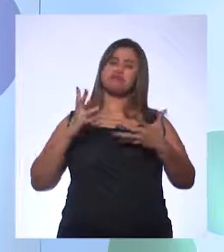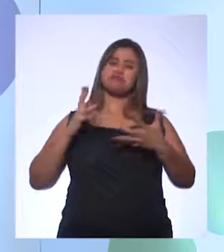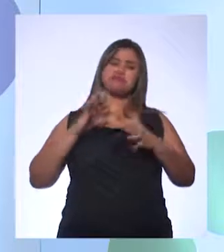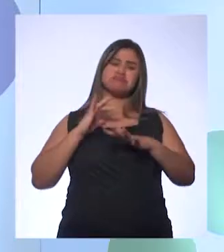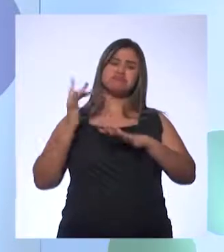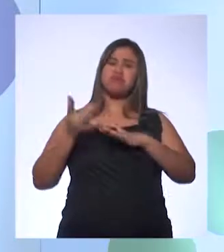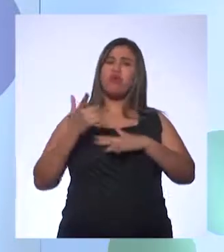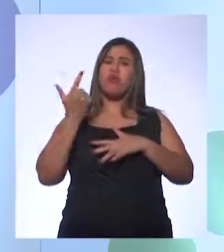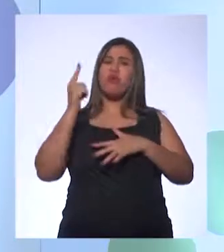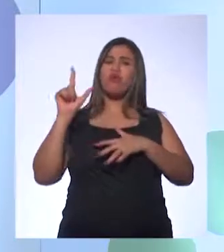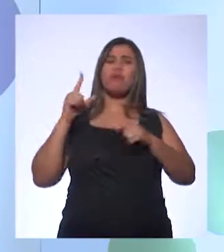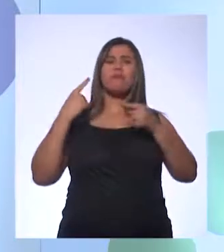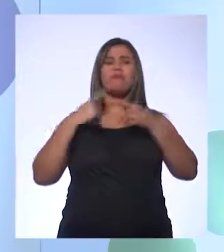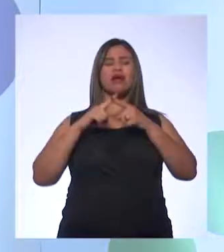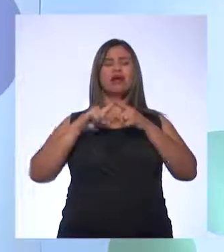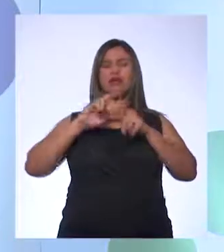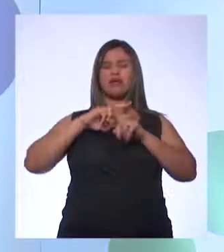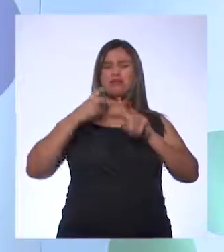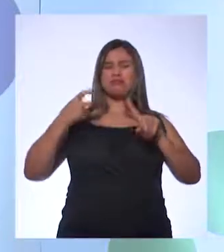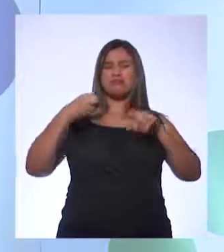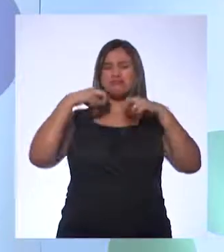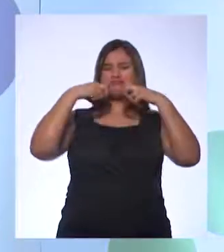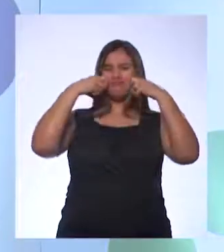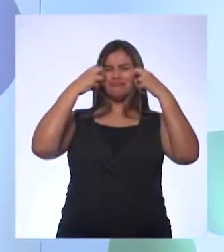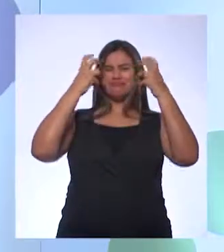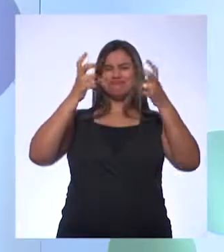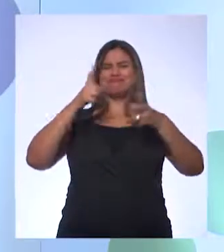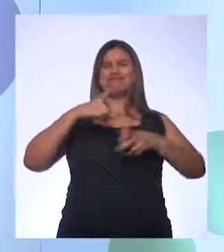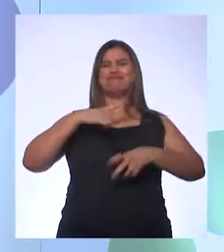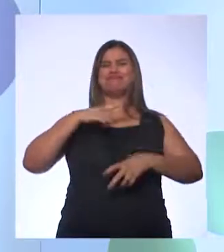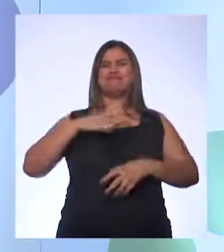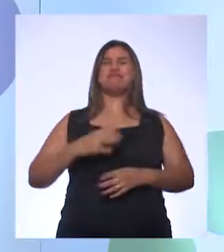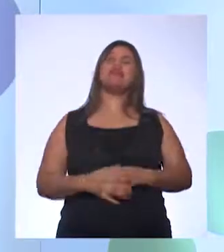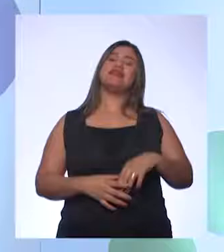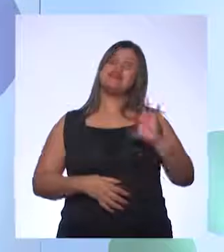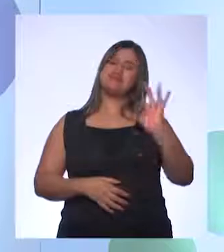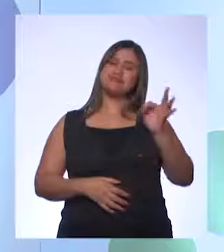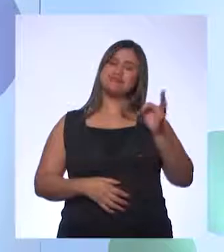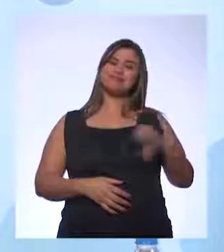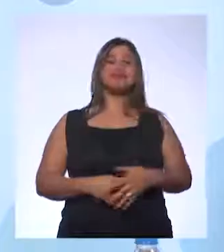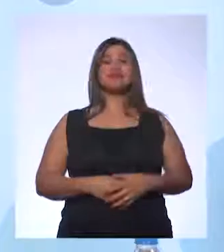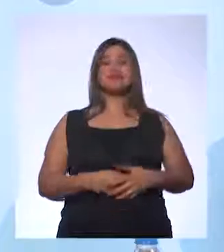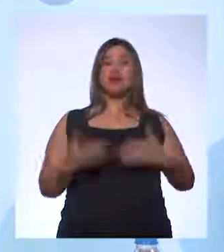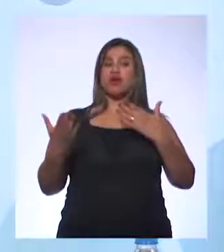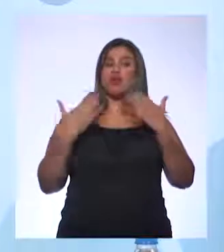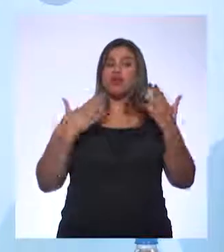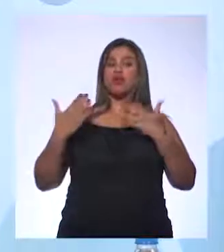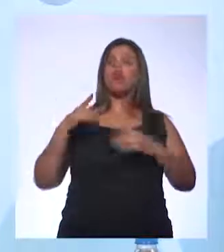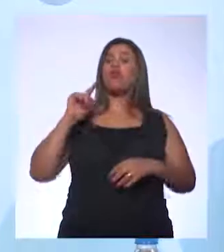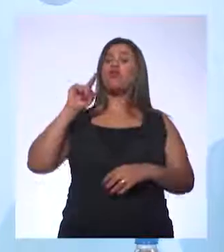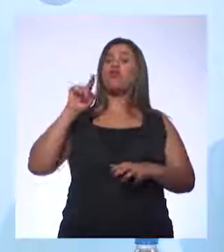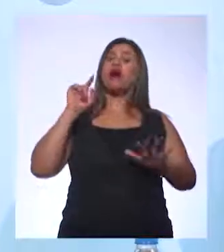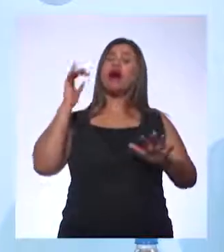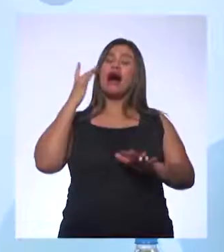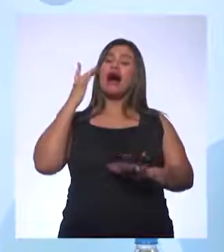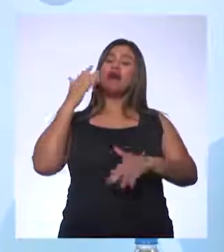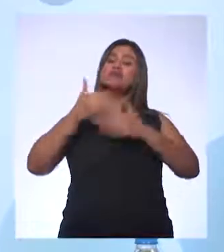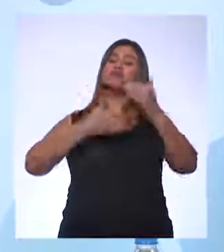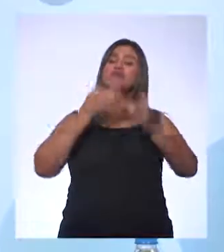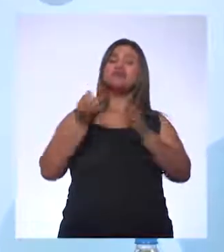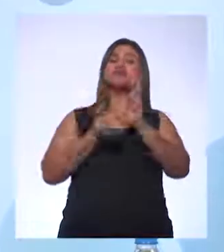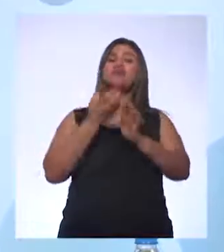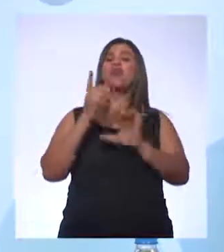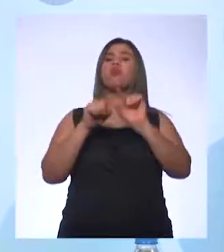Porque pelo aplicativo eles estão meio tímidos, né? Tá Então, certo, pode bem. participar. Então vamos conversar. O que você acha que é processo de criação,